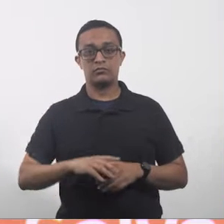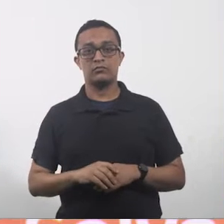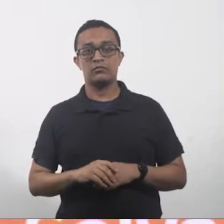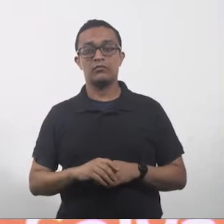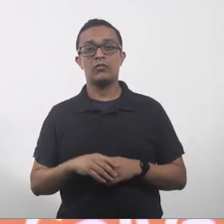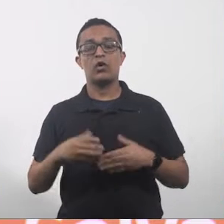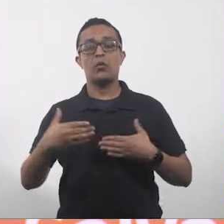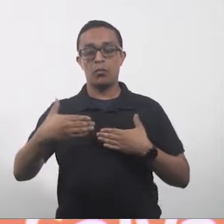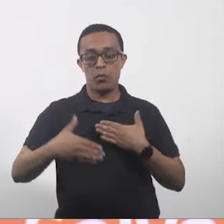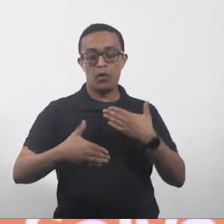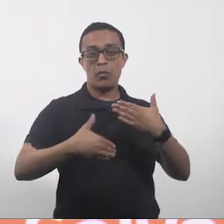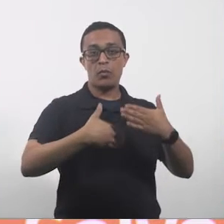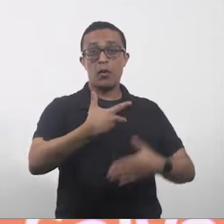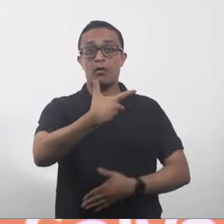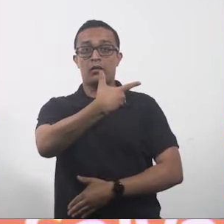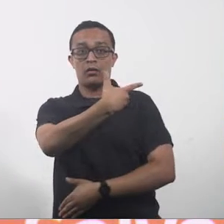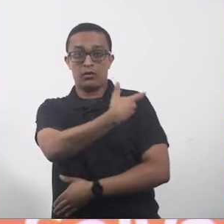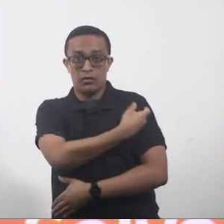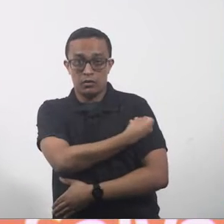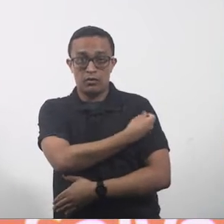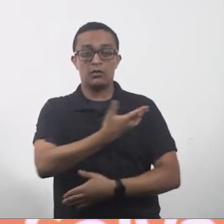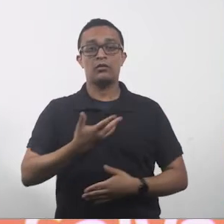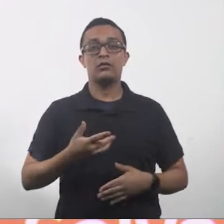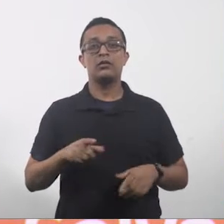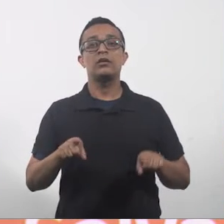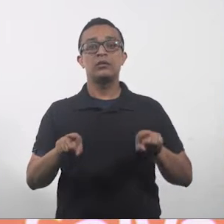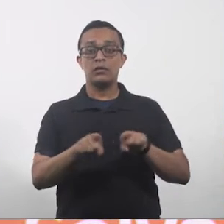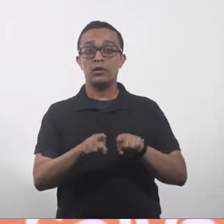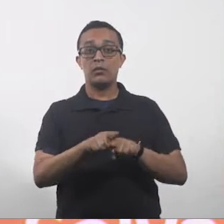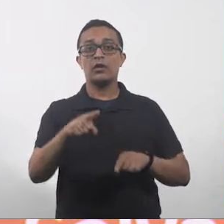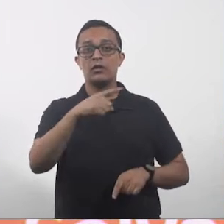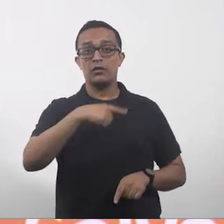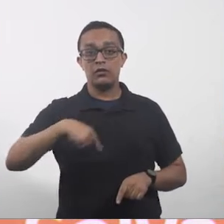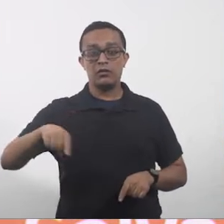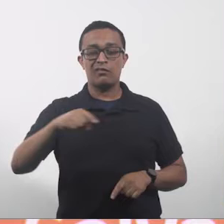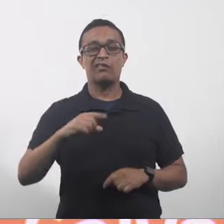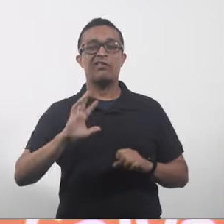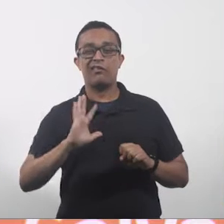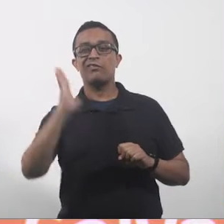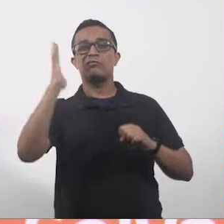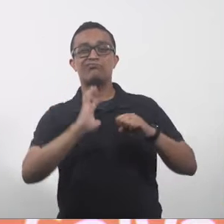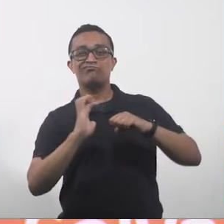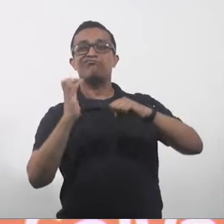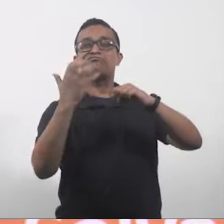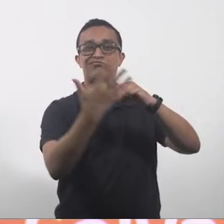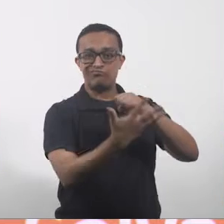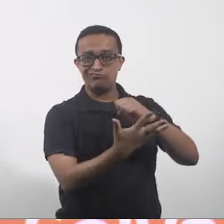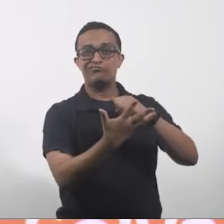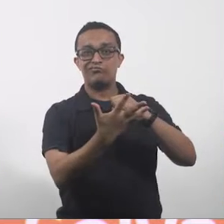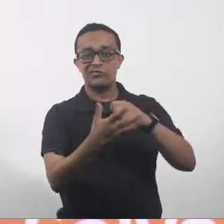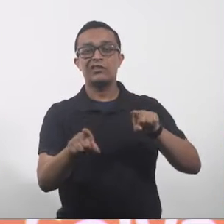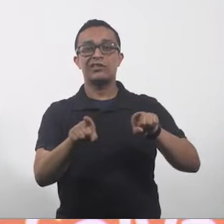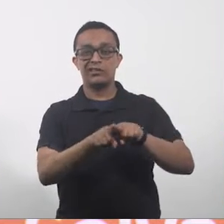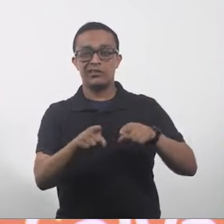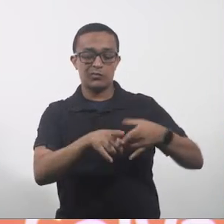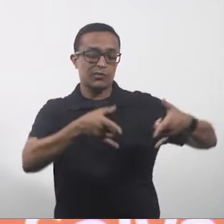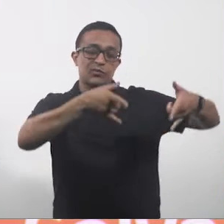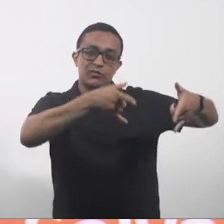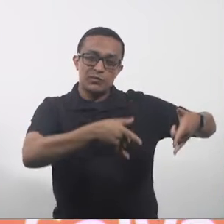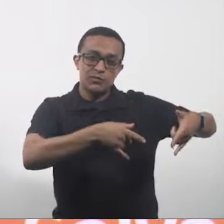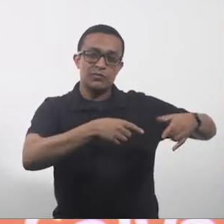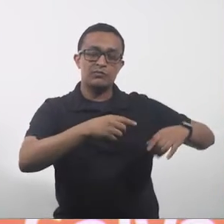do processo de vacinação, com relação a todo o nosso enfrentamento à Covid-19, ao oferecimento de leitos de enfermaria e de